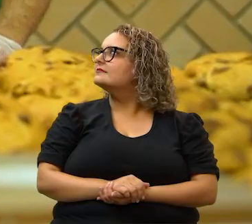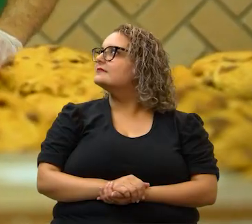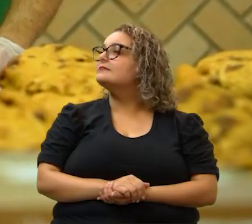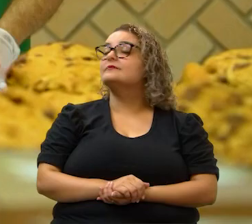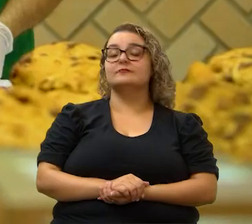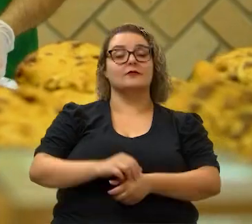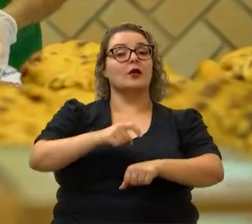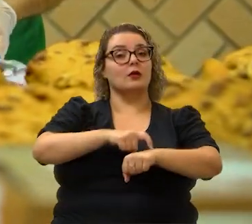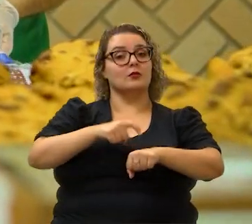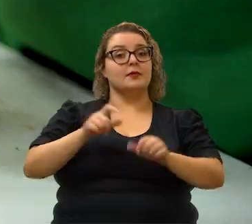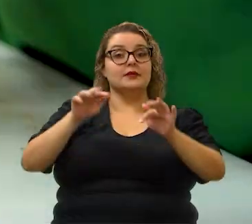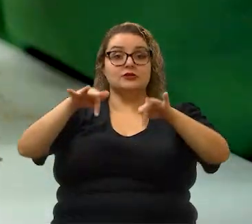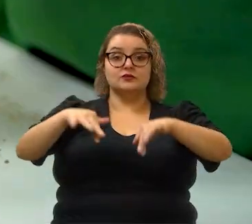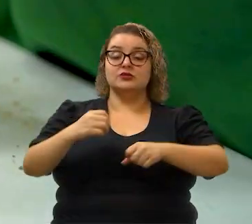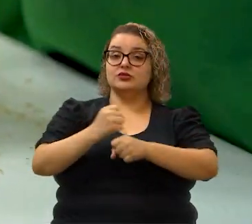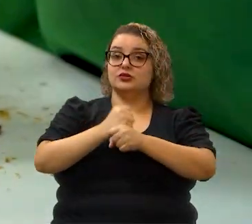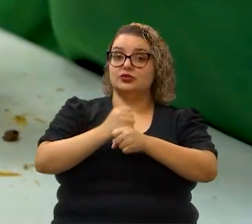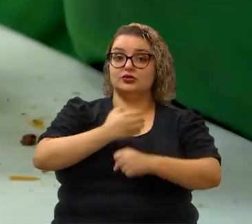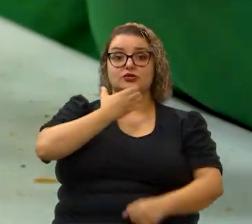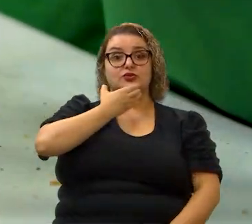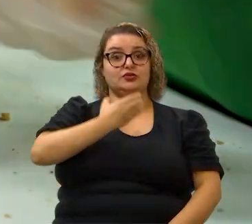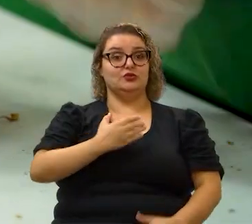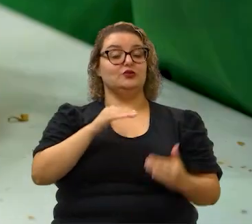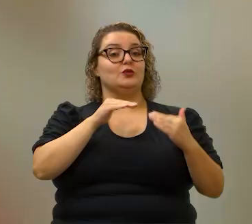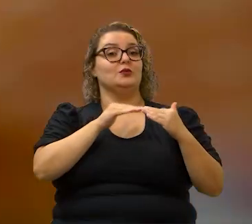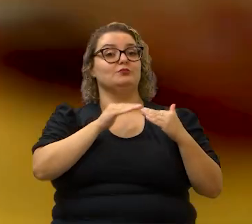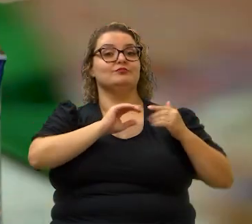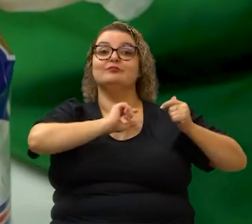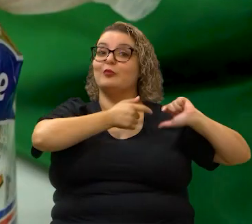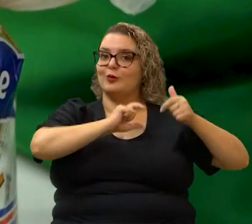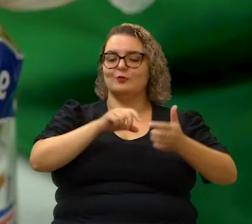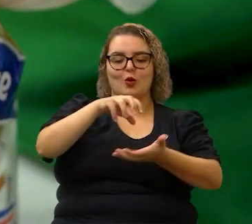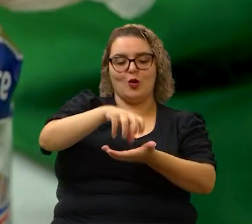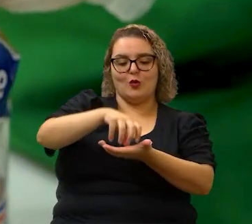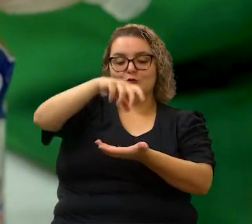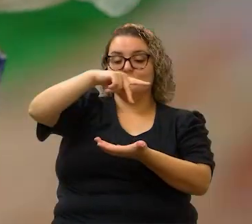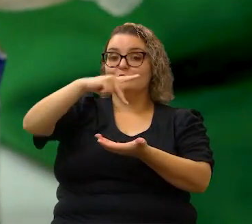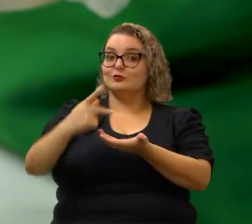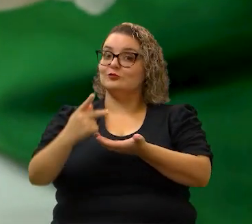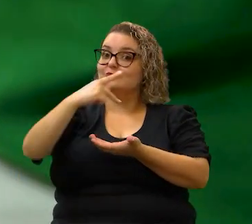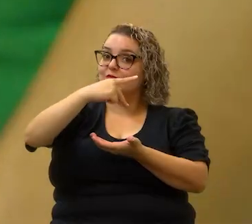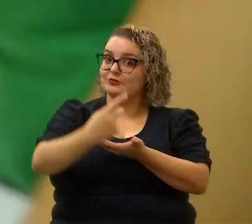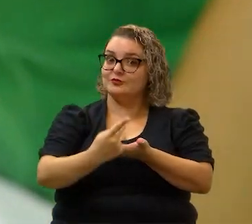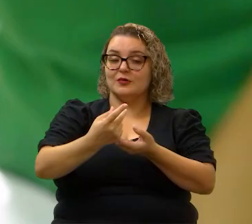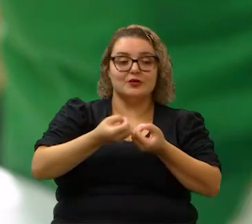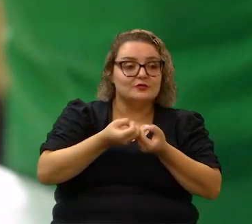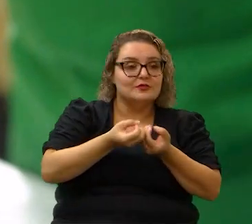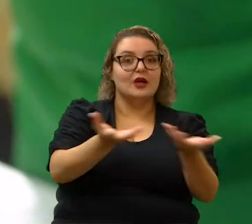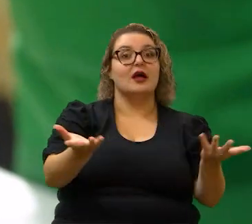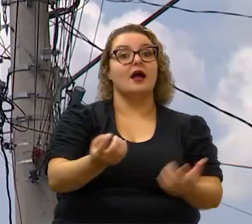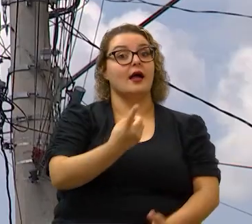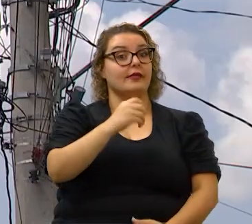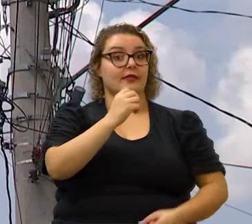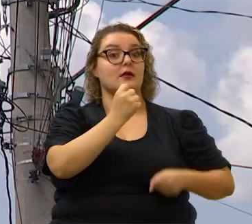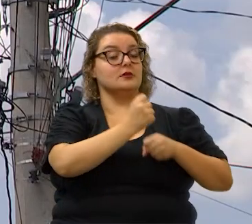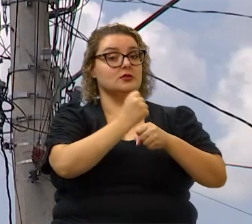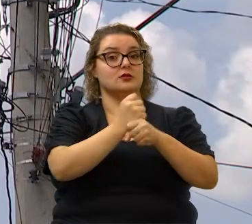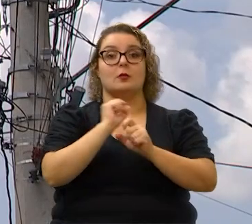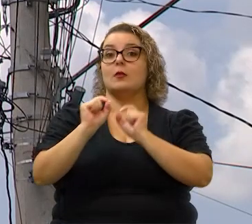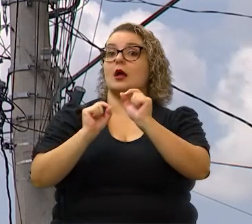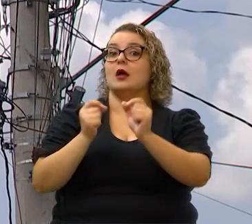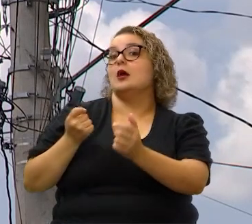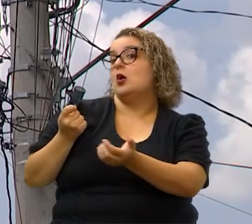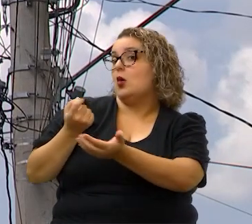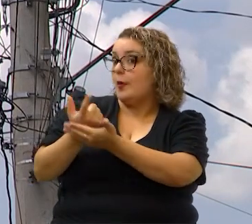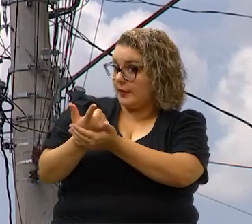época de fiano Natal combina com o tradicional panetone que são entregues há 10 anos para quem quiser